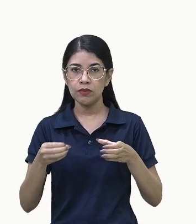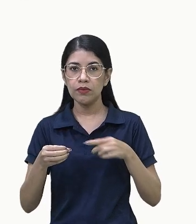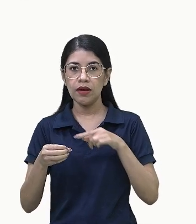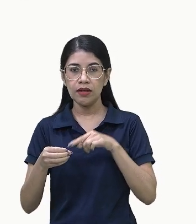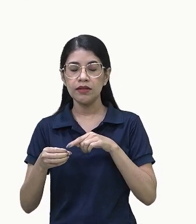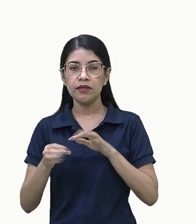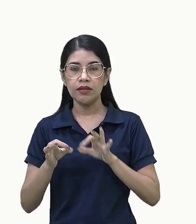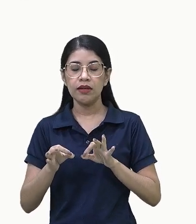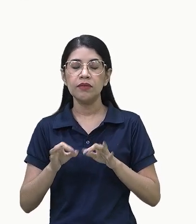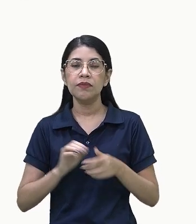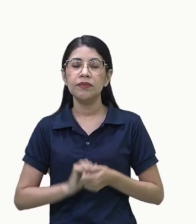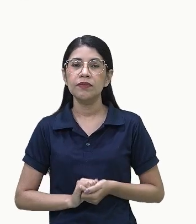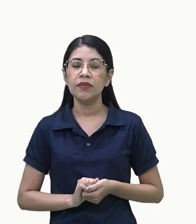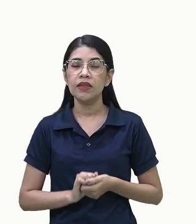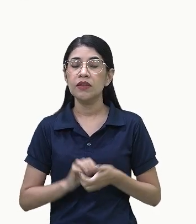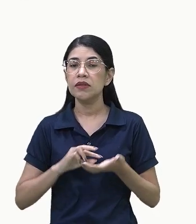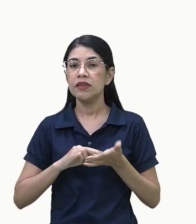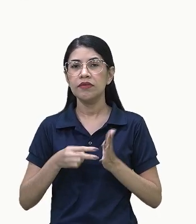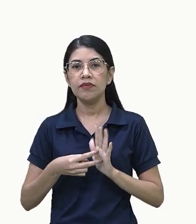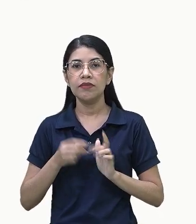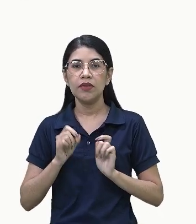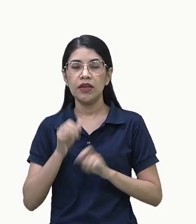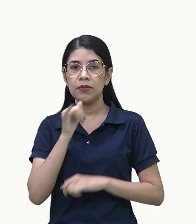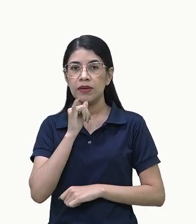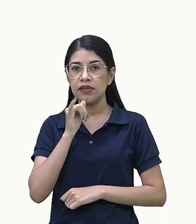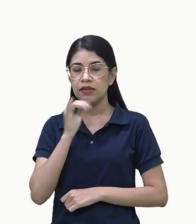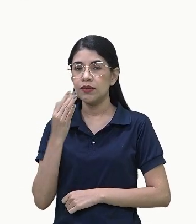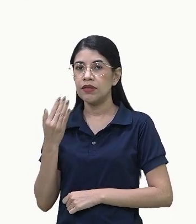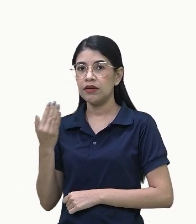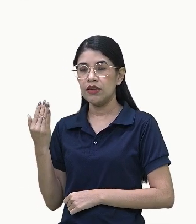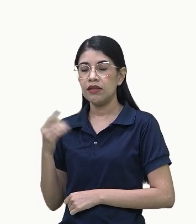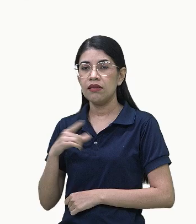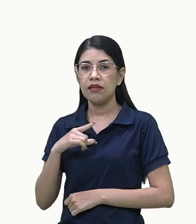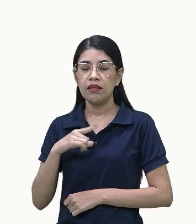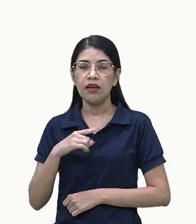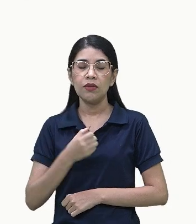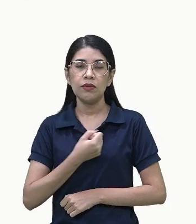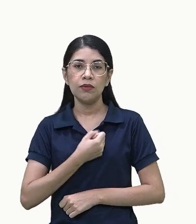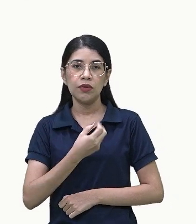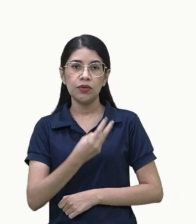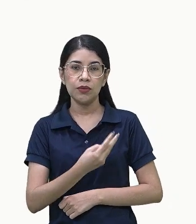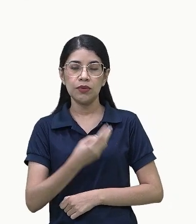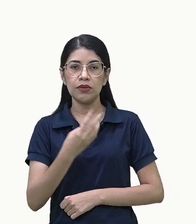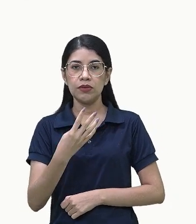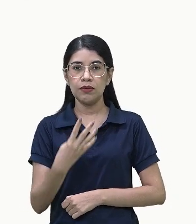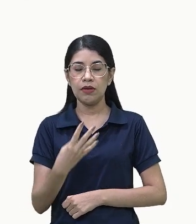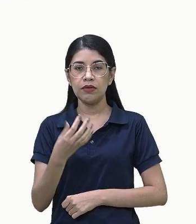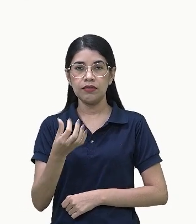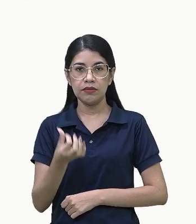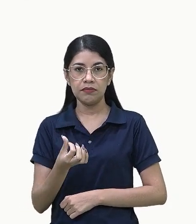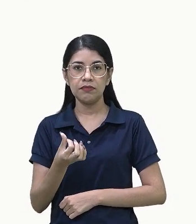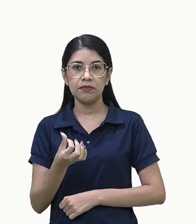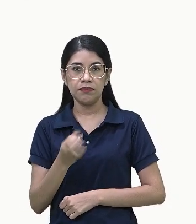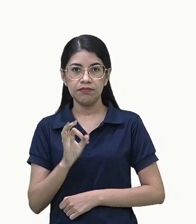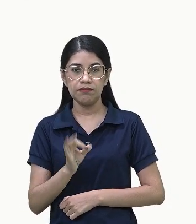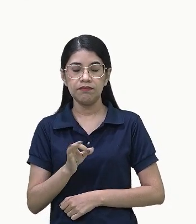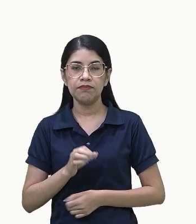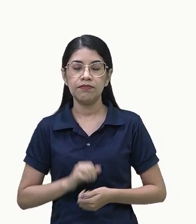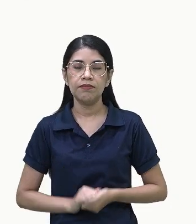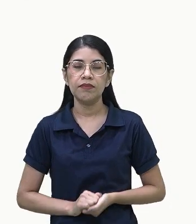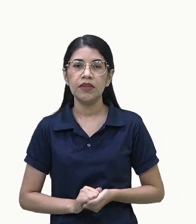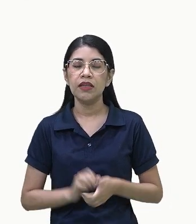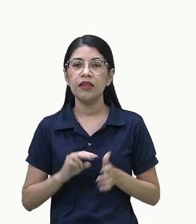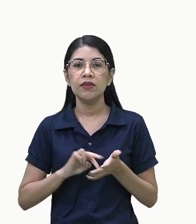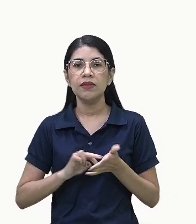seja, aqui nesse caso, então, nós temos o 2, o 4 e o 6. Então, quer